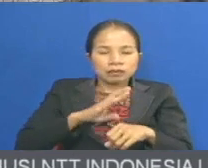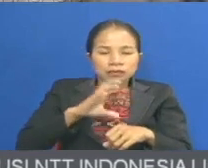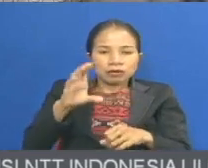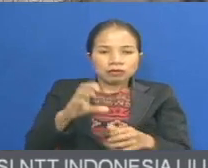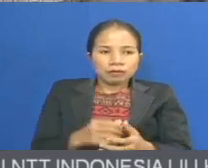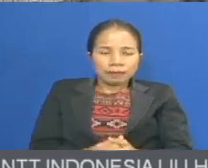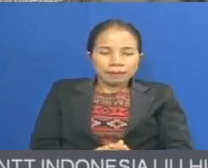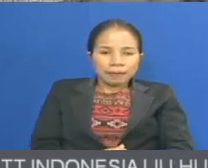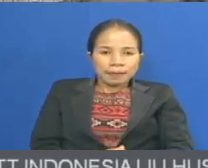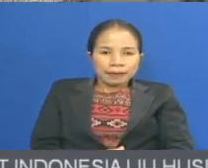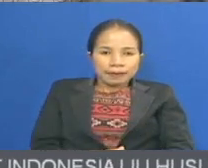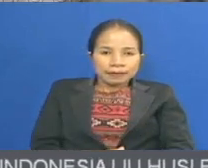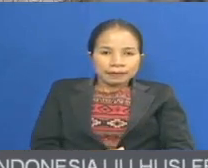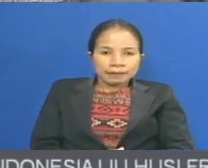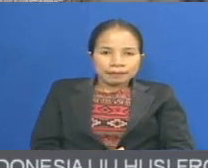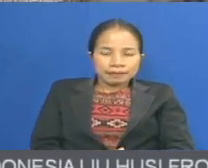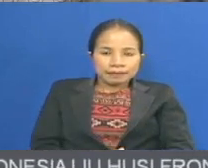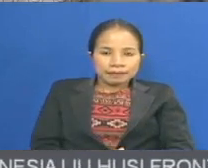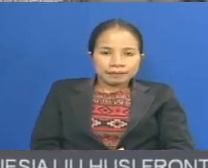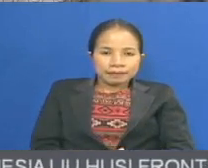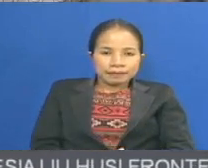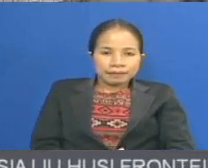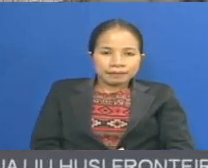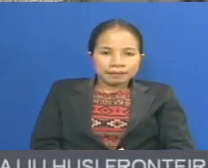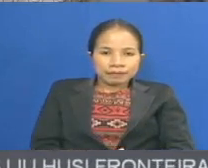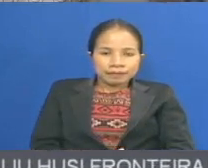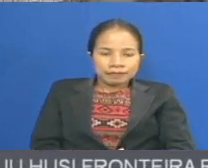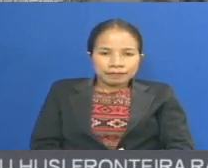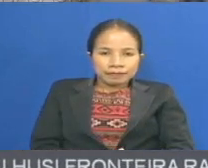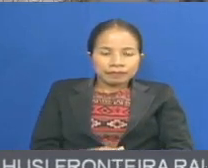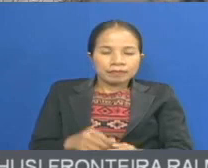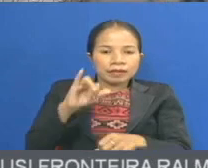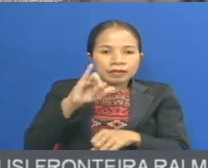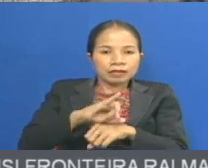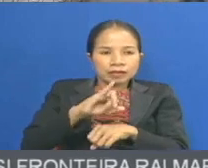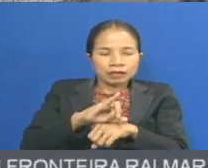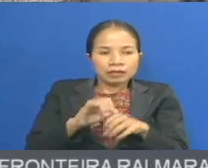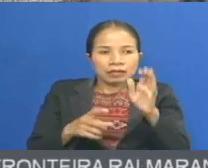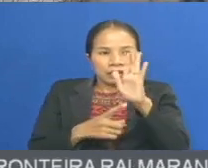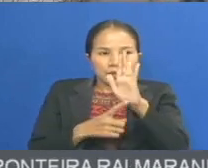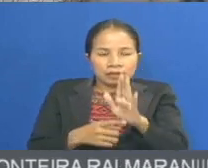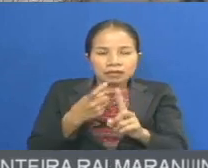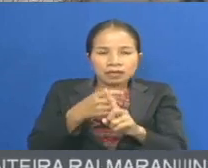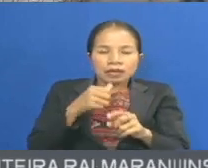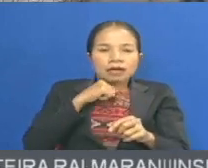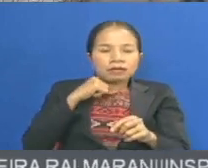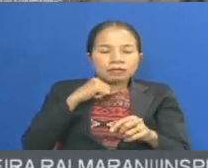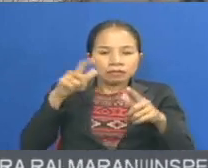Prince, encarregado do negócio da Santa Sé, representante do Papa Pio